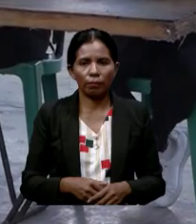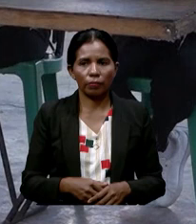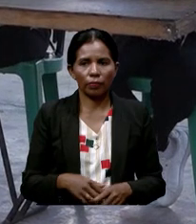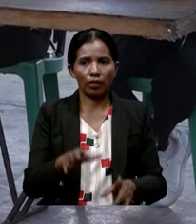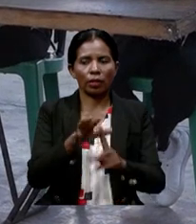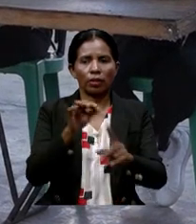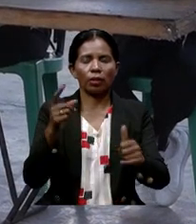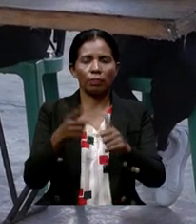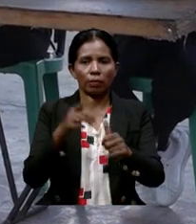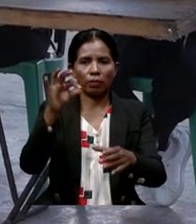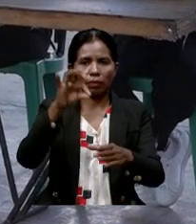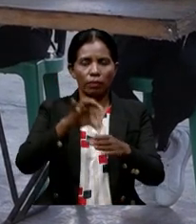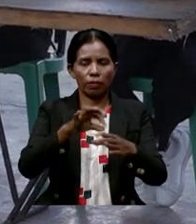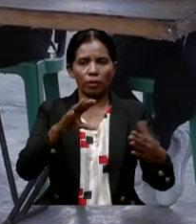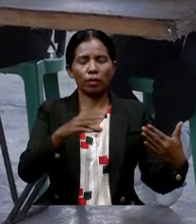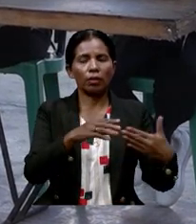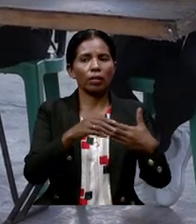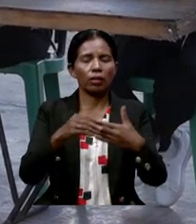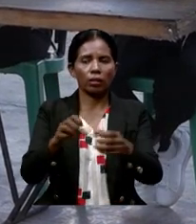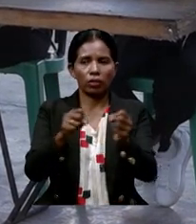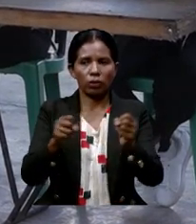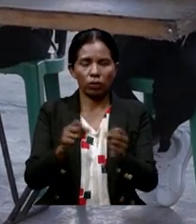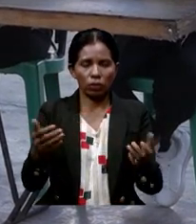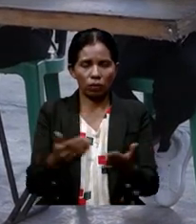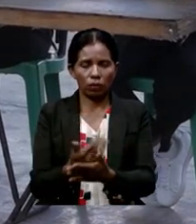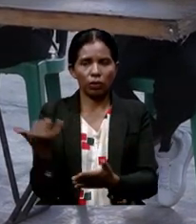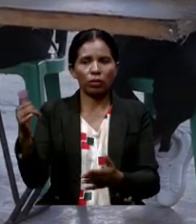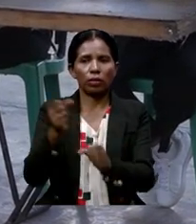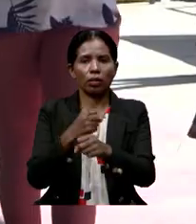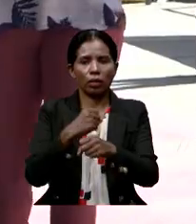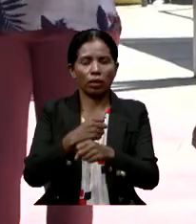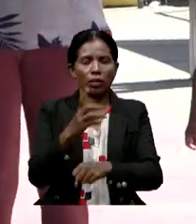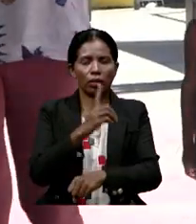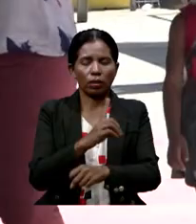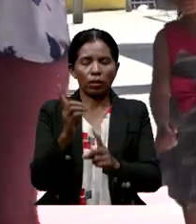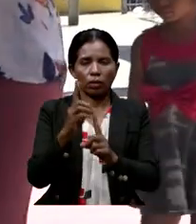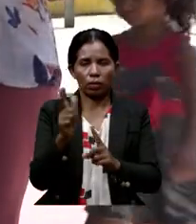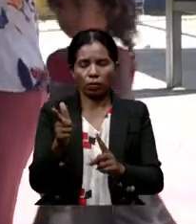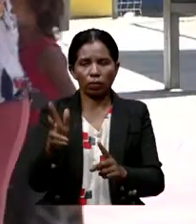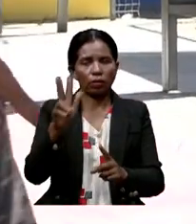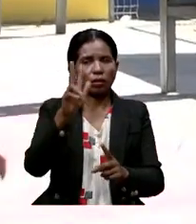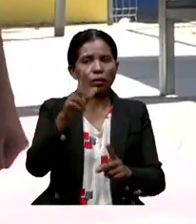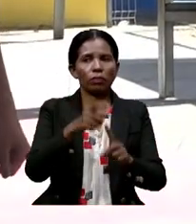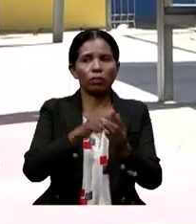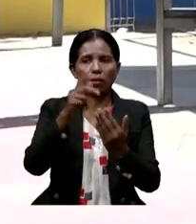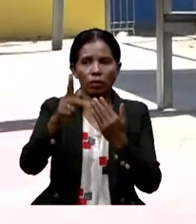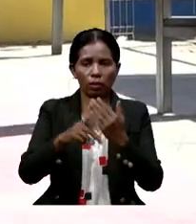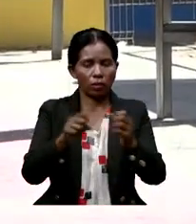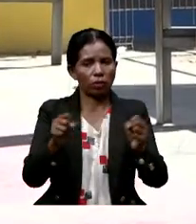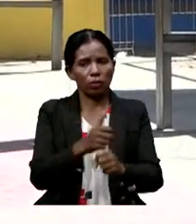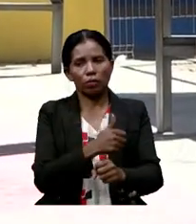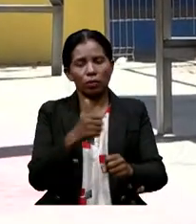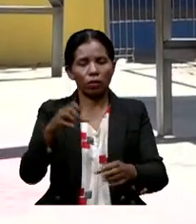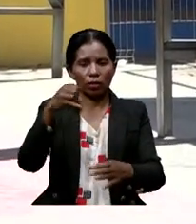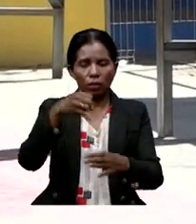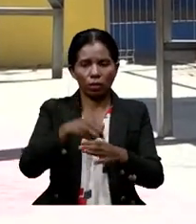Eleição primeira volta para líder comunitária suku fon sira nebe halau e halon ronulu resinhito fulang abril tinangne suku balung inclui